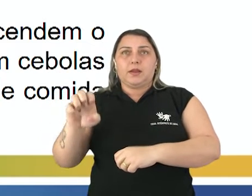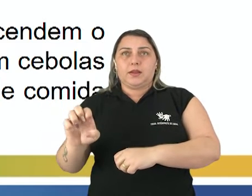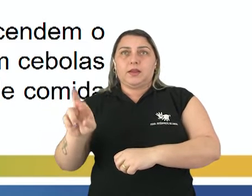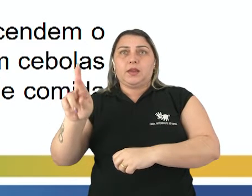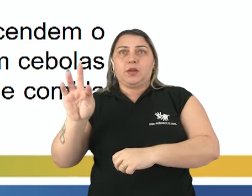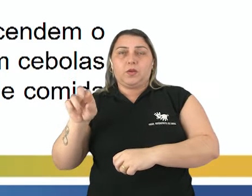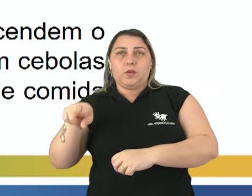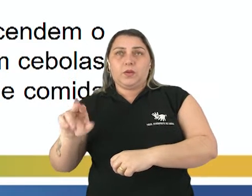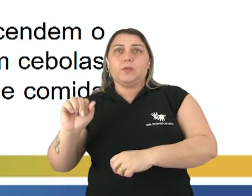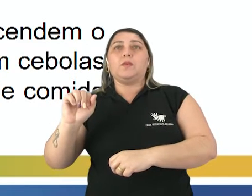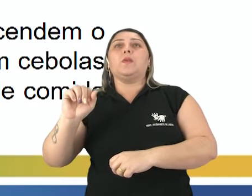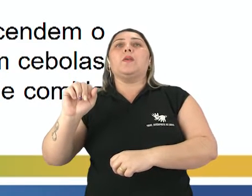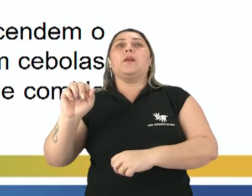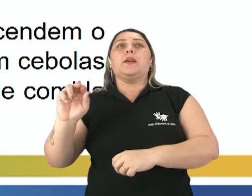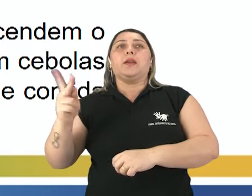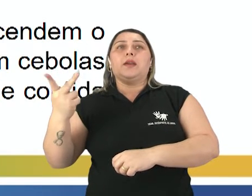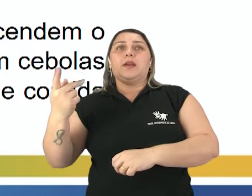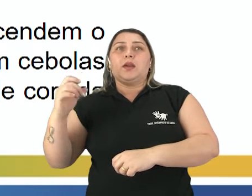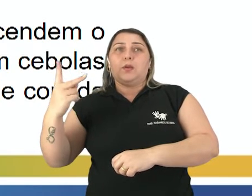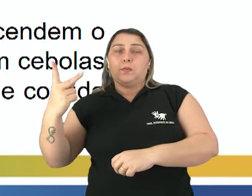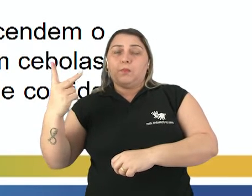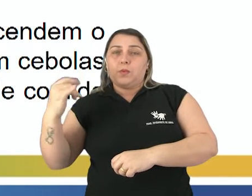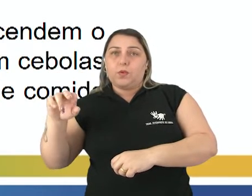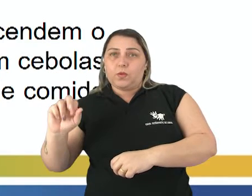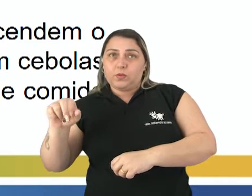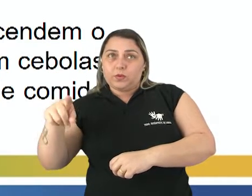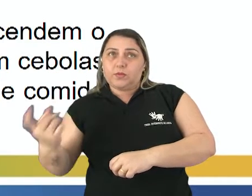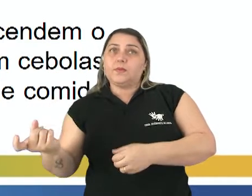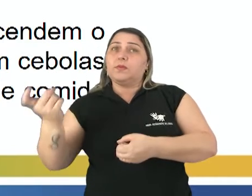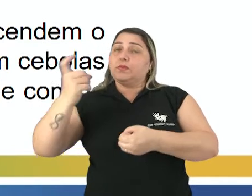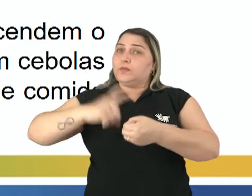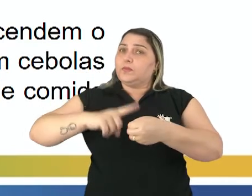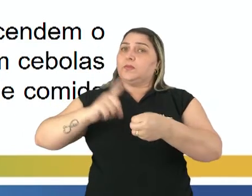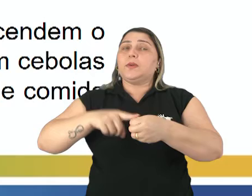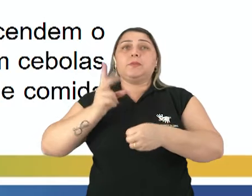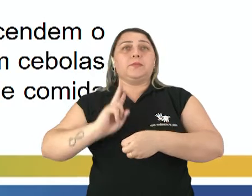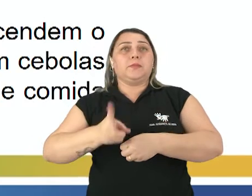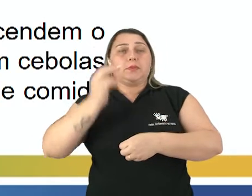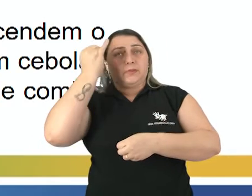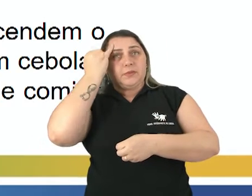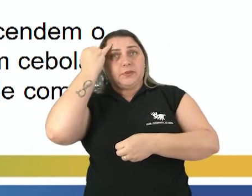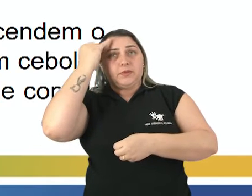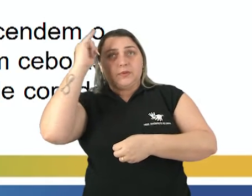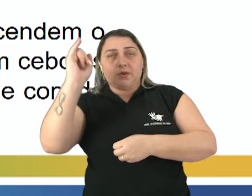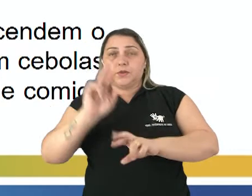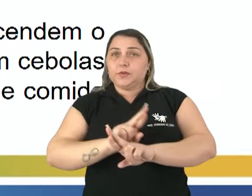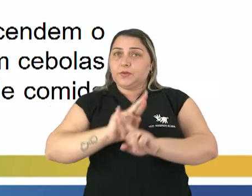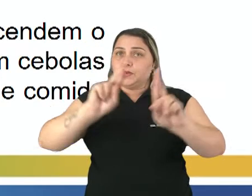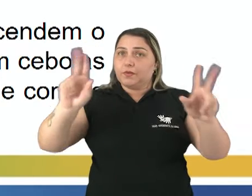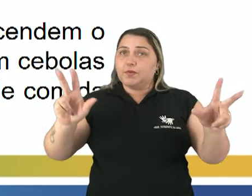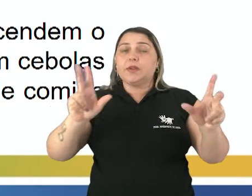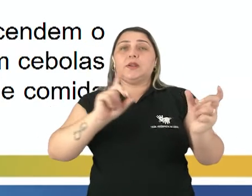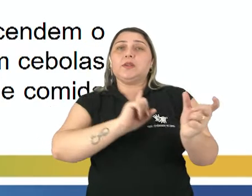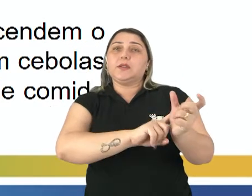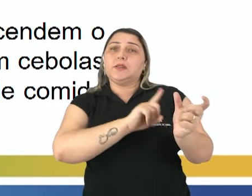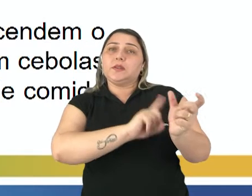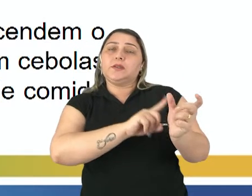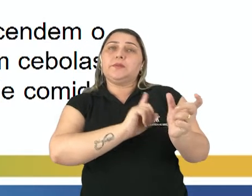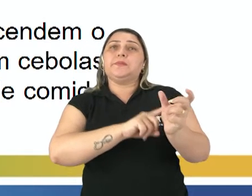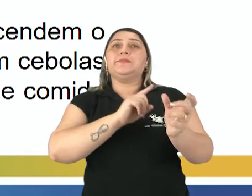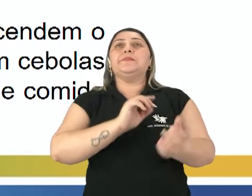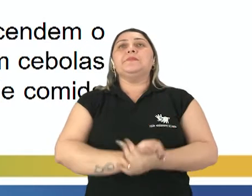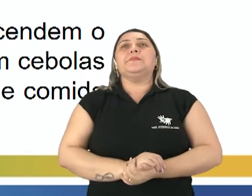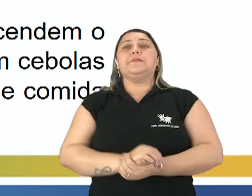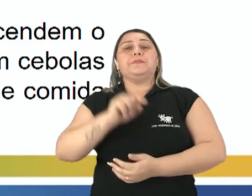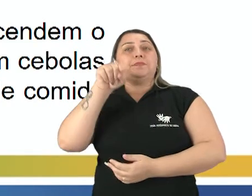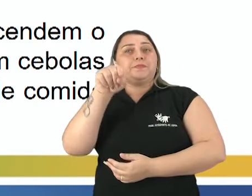uma corrente de sentido, fazendo a remissão de mesmas ideias por meio de diferentes termos. Ou seja, é quando